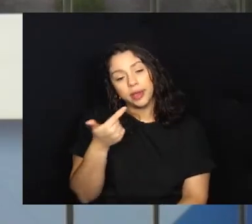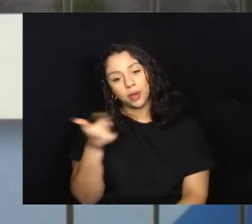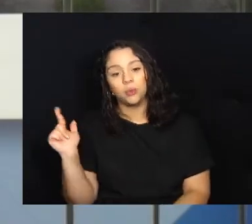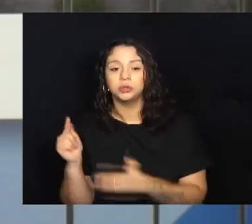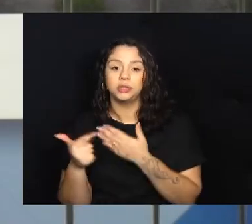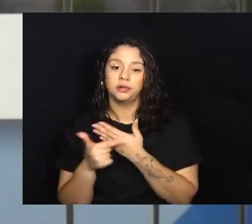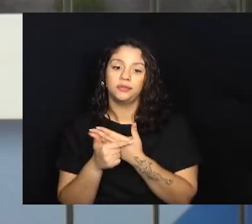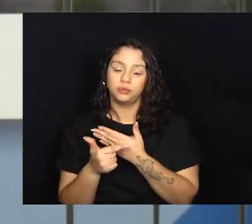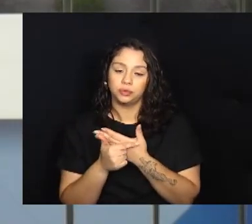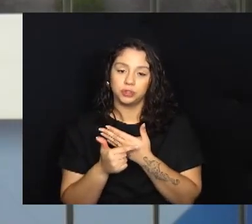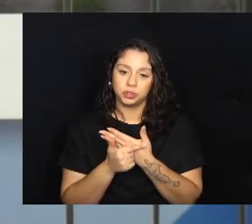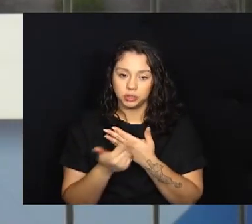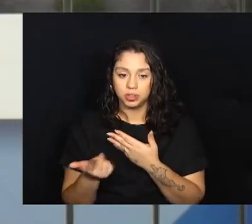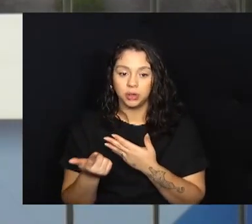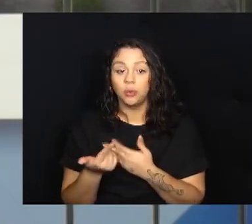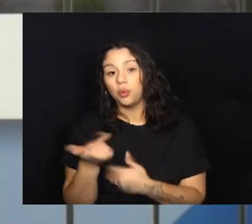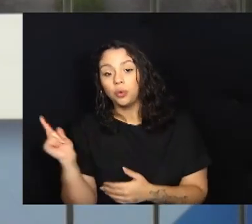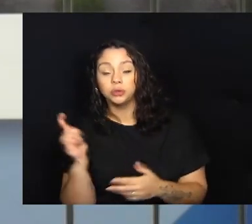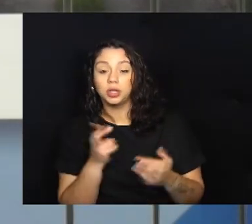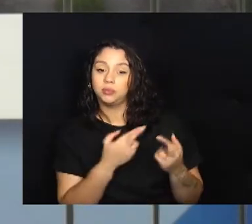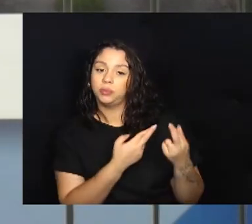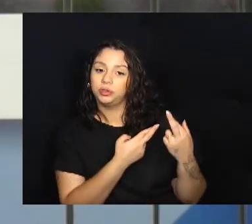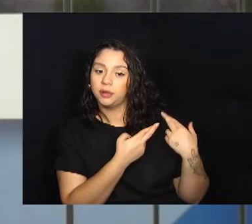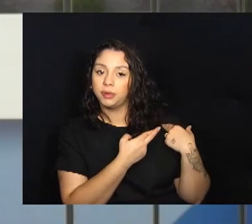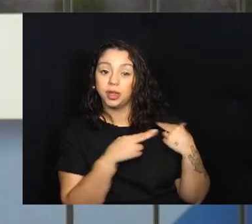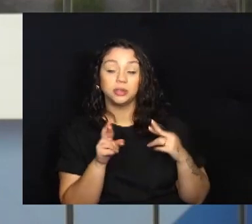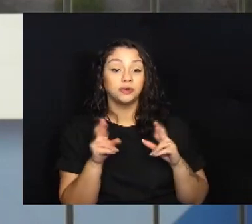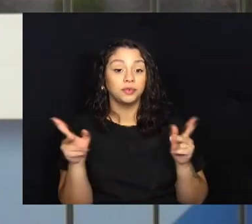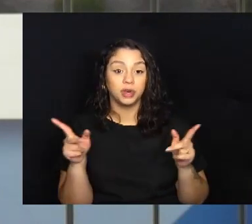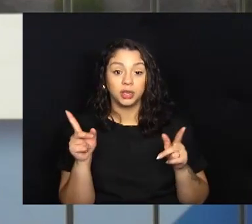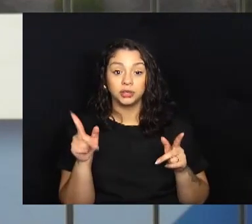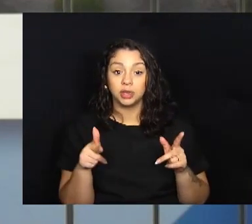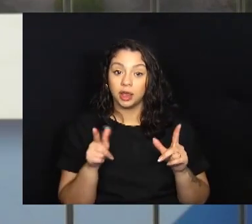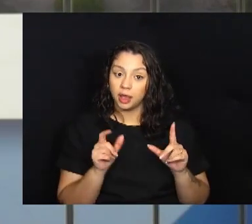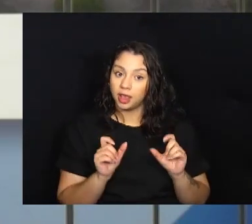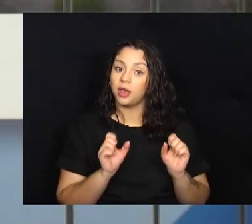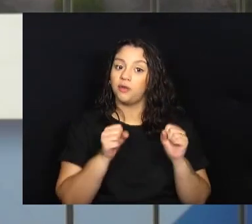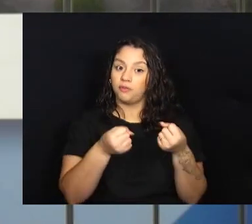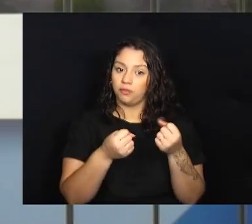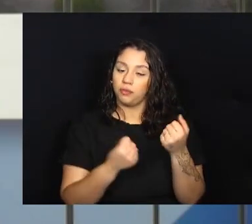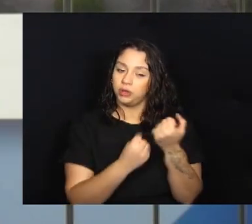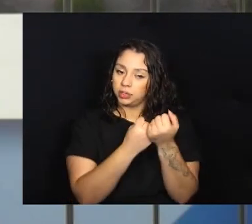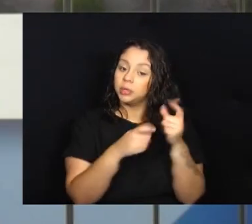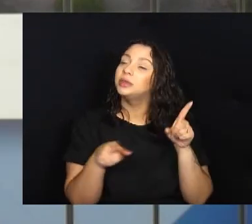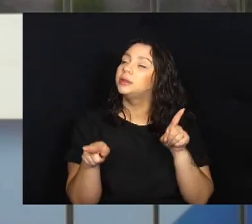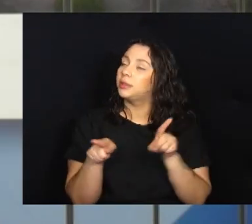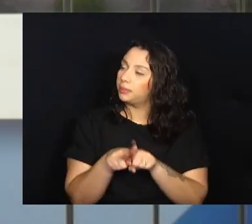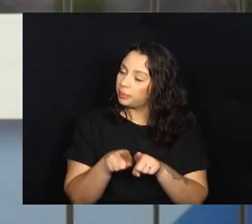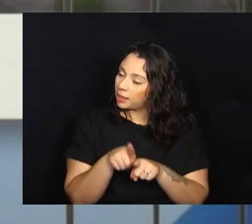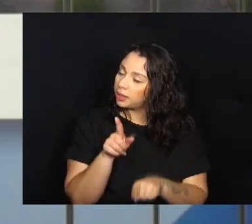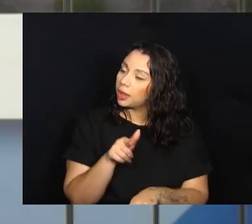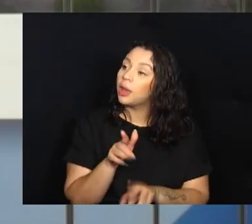função, né? Outra tarefa, outra situação. É o fortalecimento? É também, né? Mas é uma outra